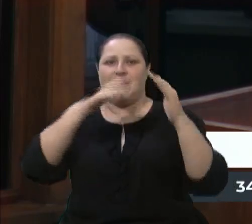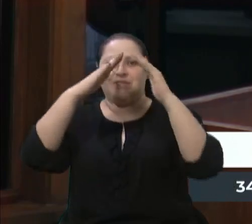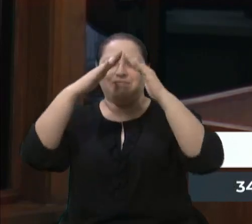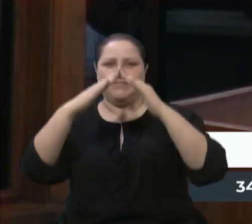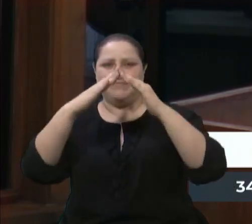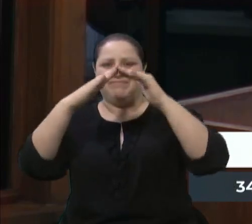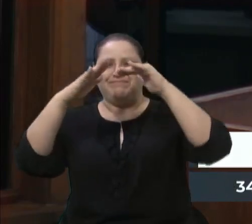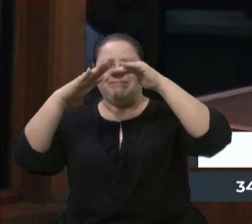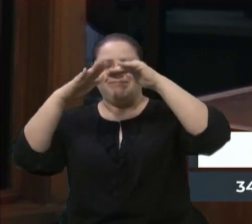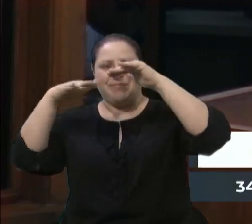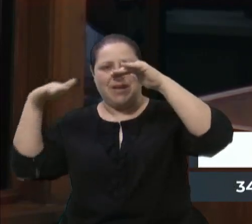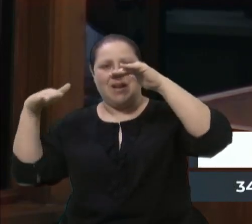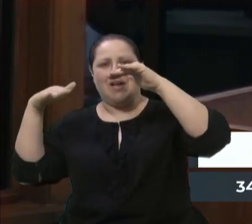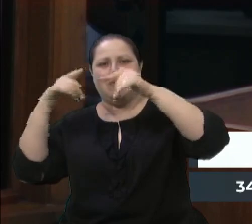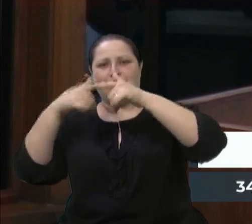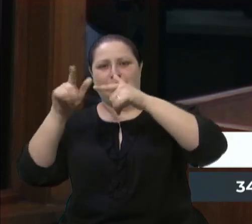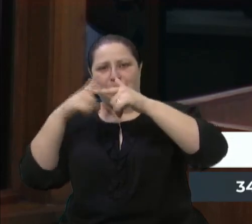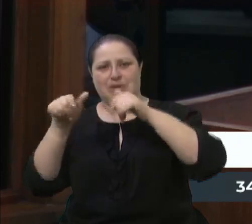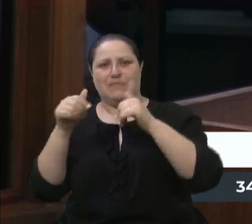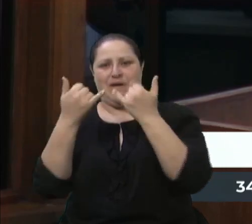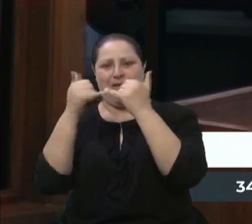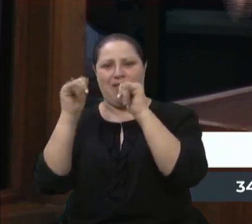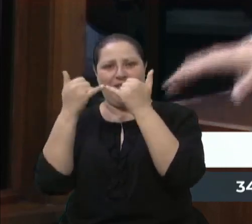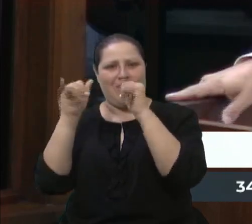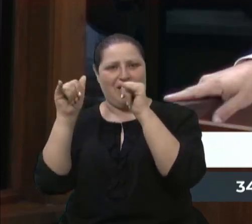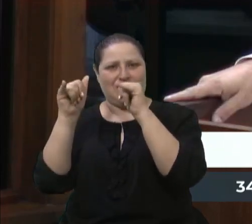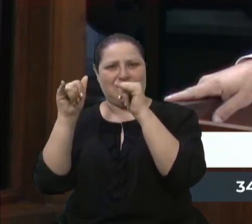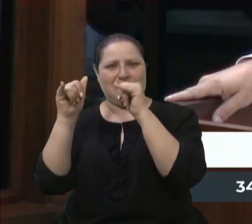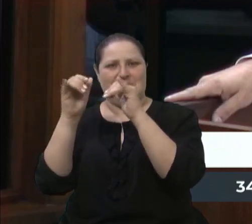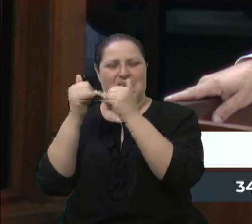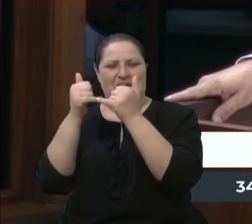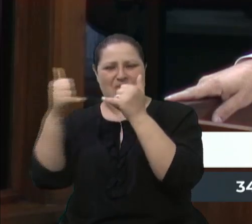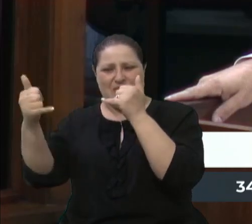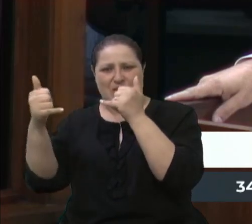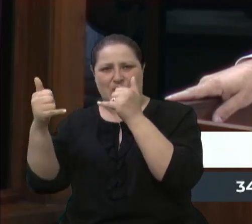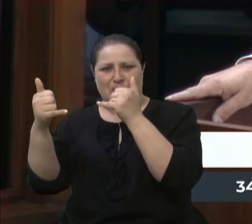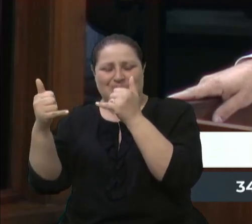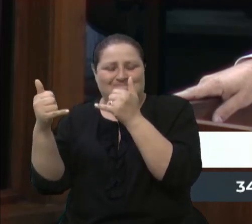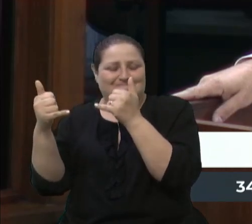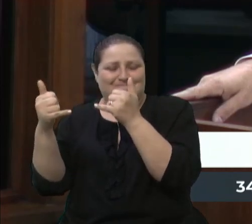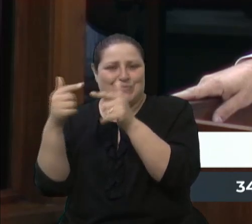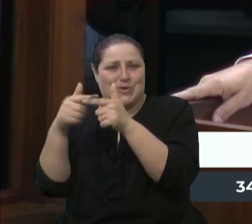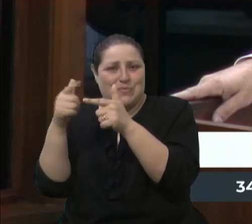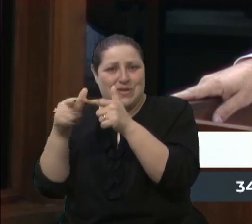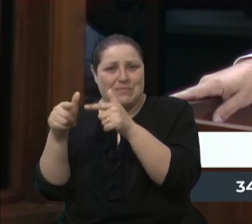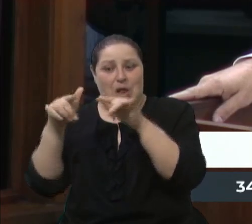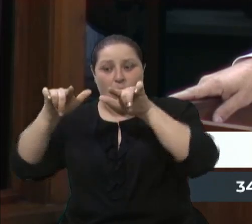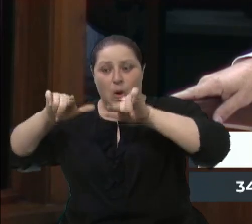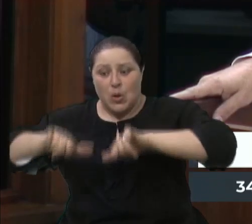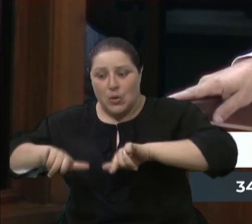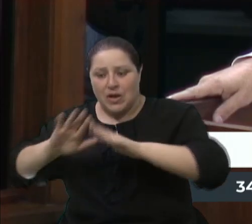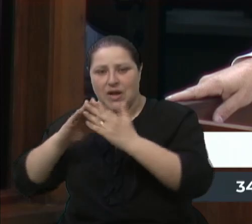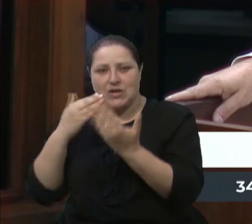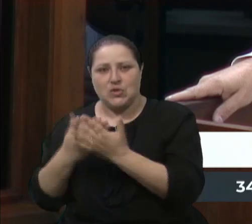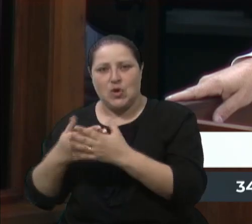problema, a parte elétrica tem problema, tem um setor da escola que não tem luz,